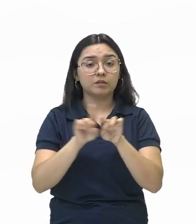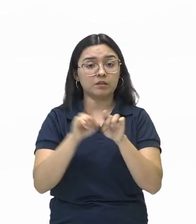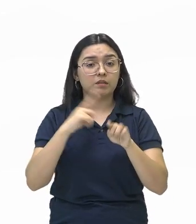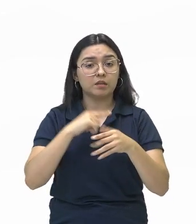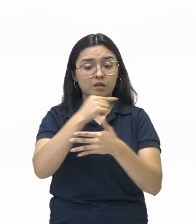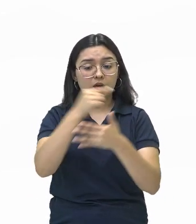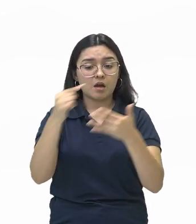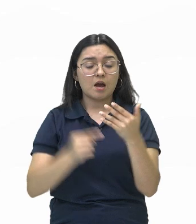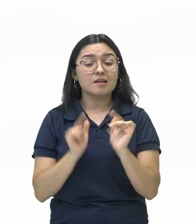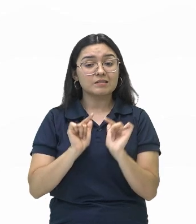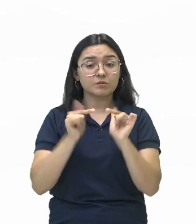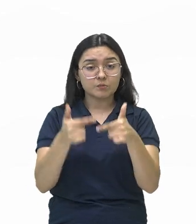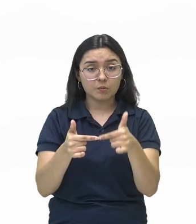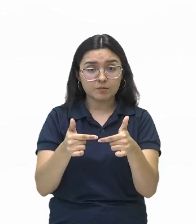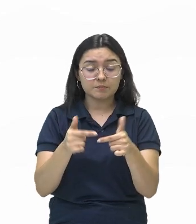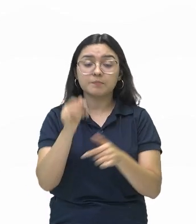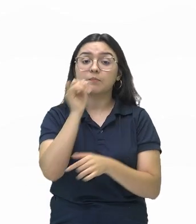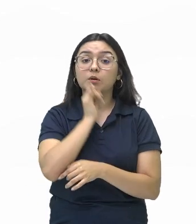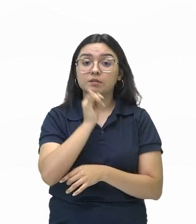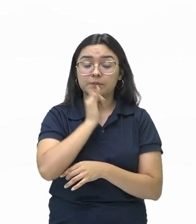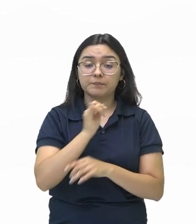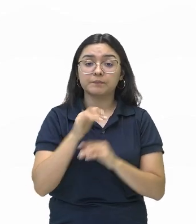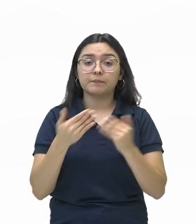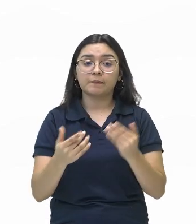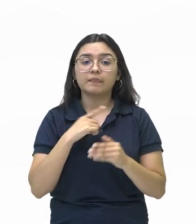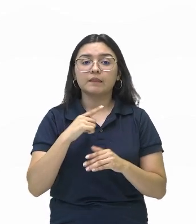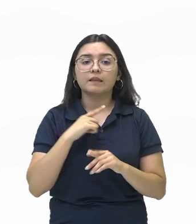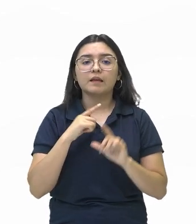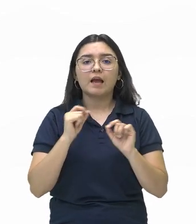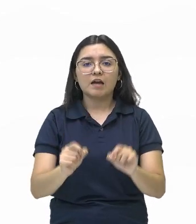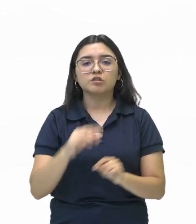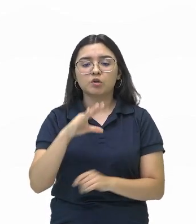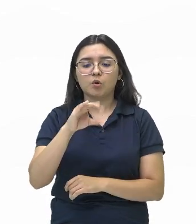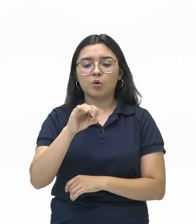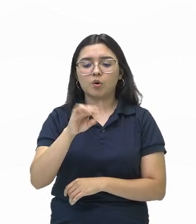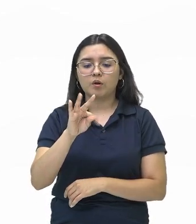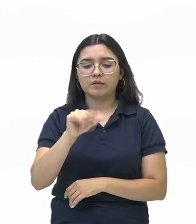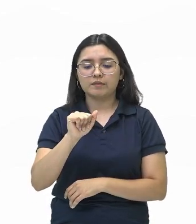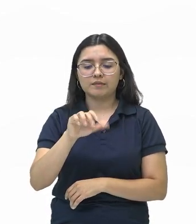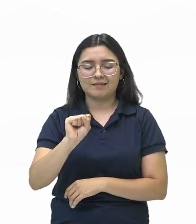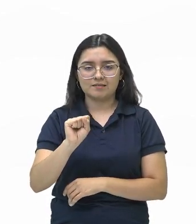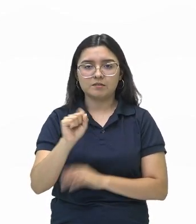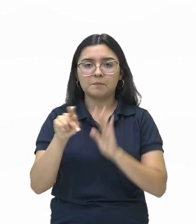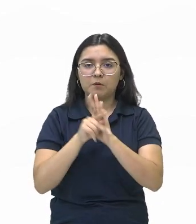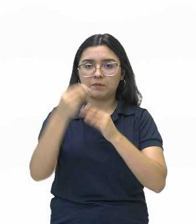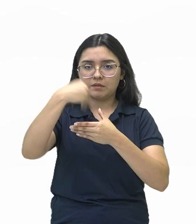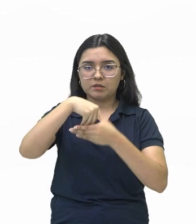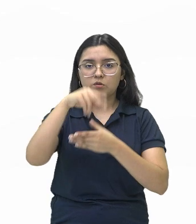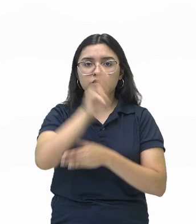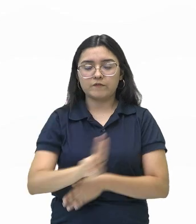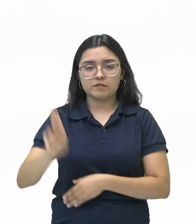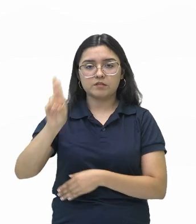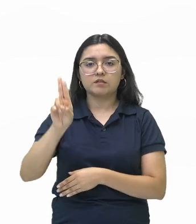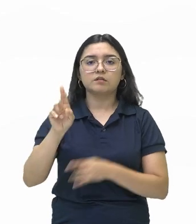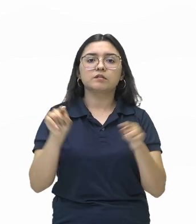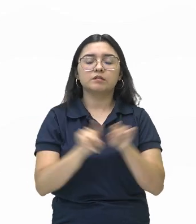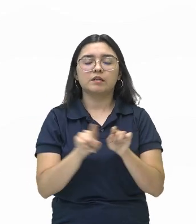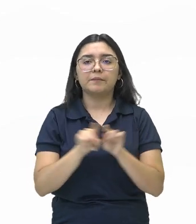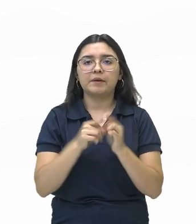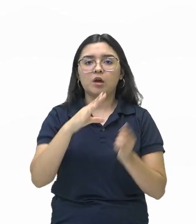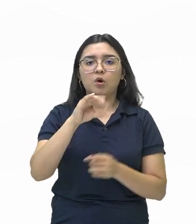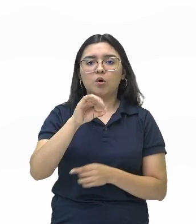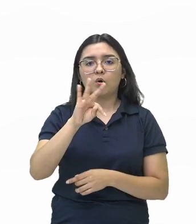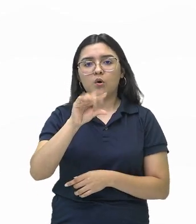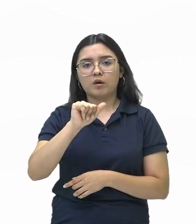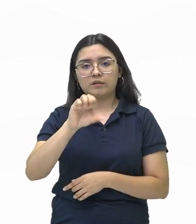ações afirmativas. Por exemplo, as cotas em universidades são algumas dessas ações. As cotas em concursos